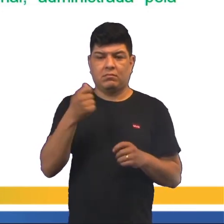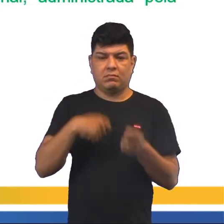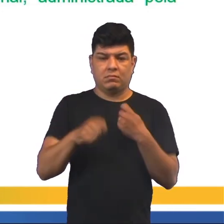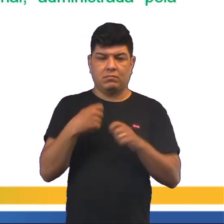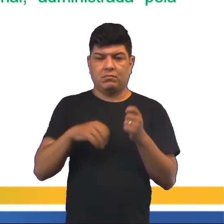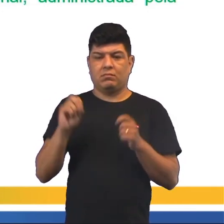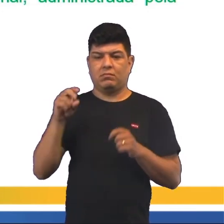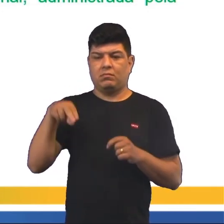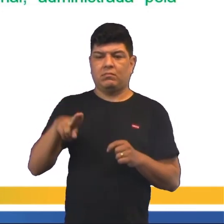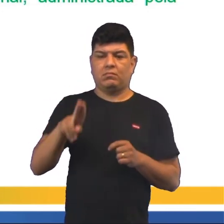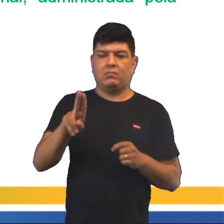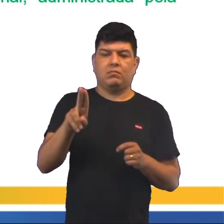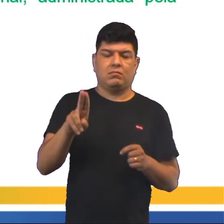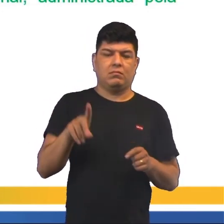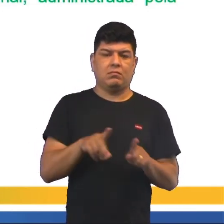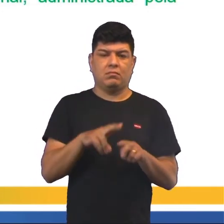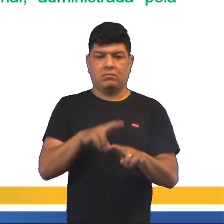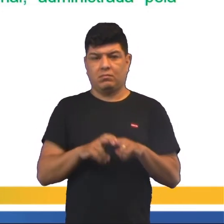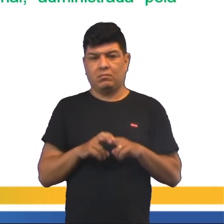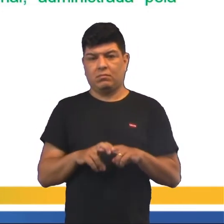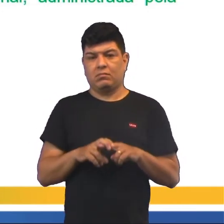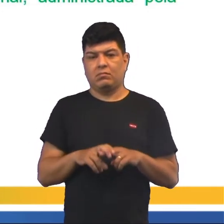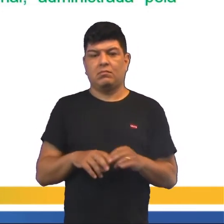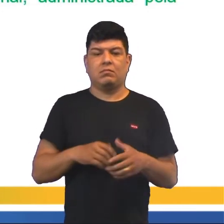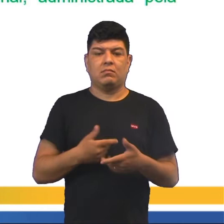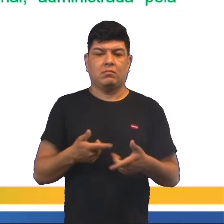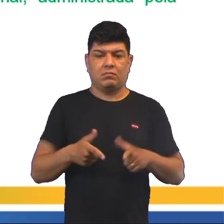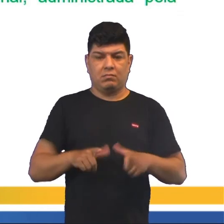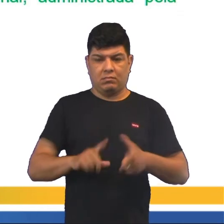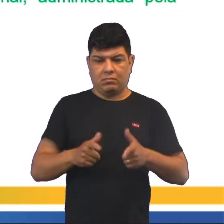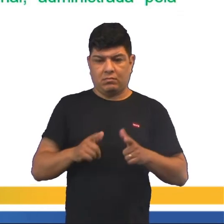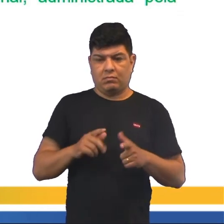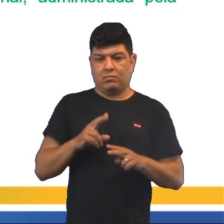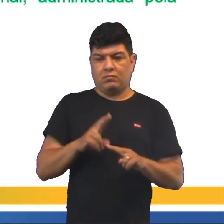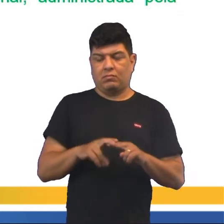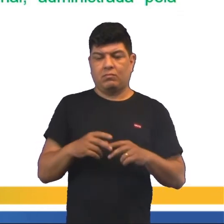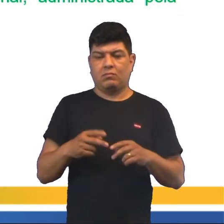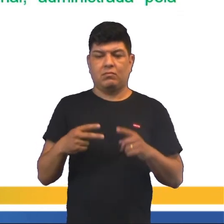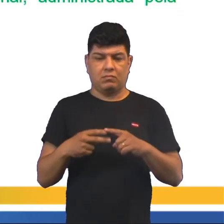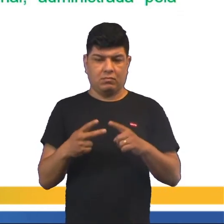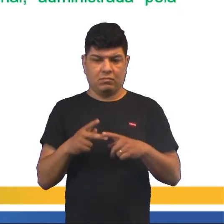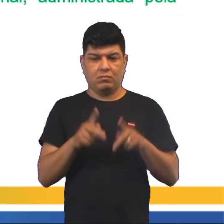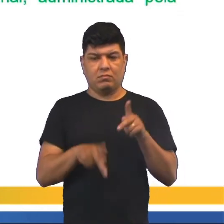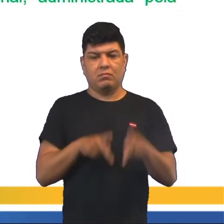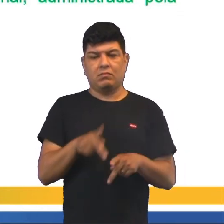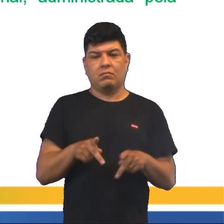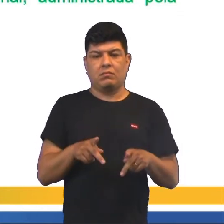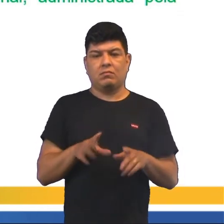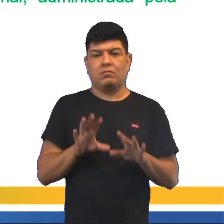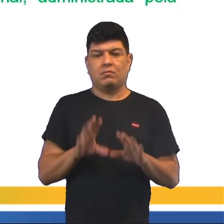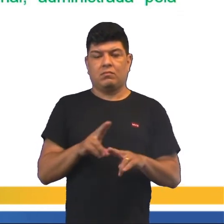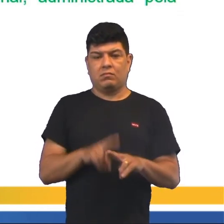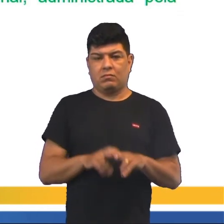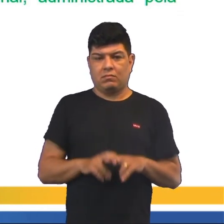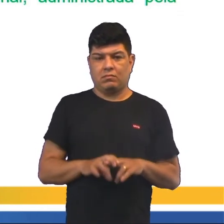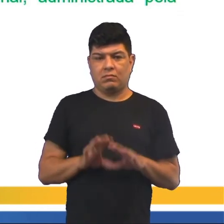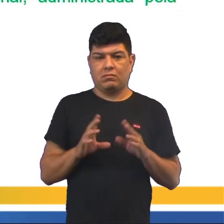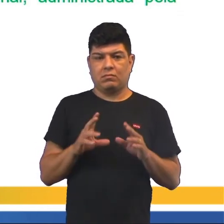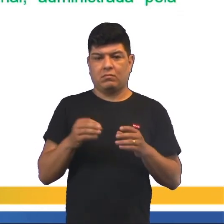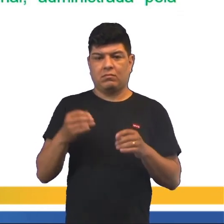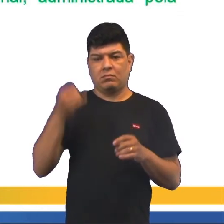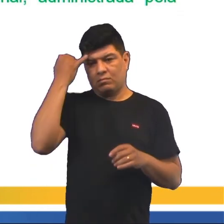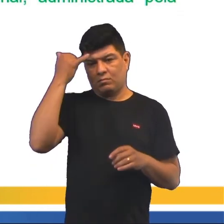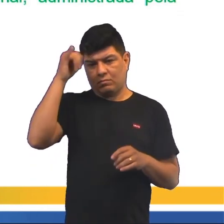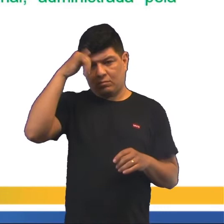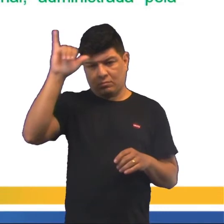A cidade de Jerusalém é considerada sagrada pelos dois povos, né? Então, para que fossem